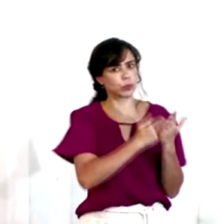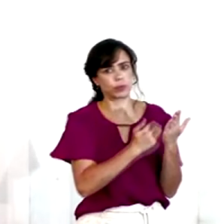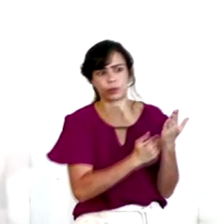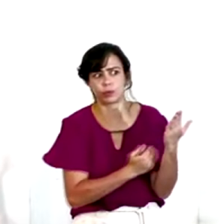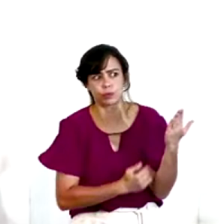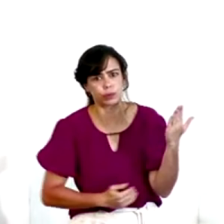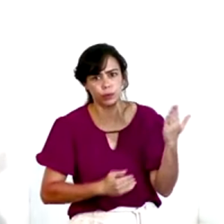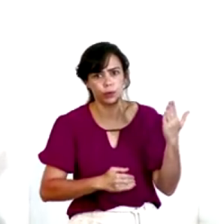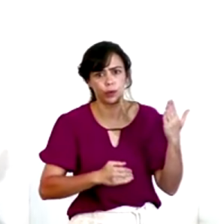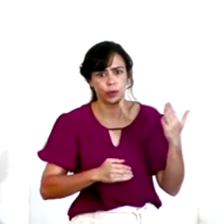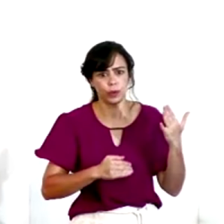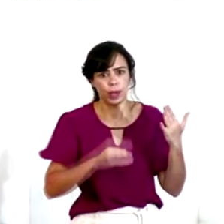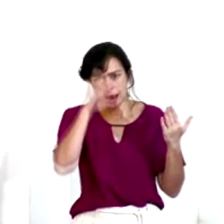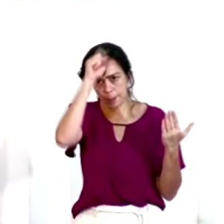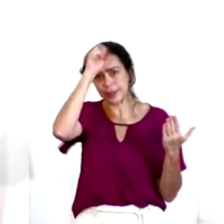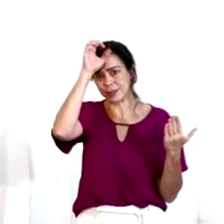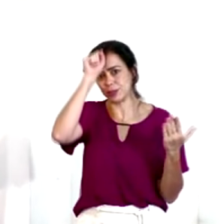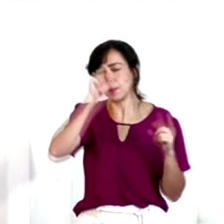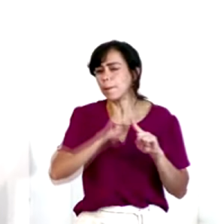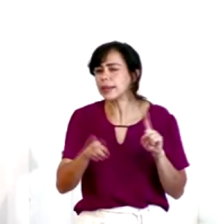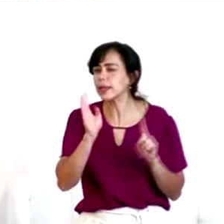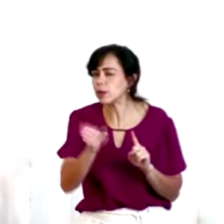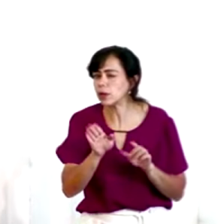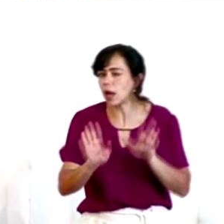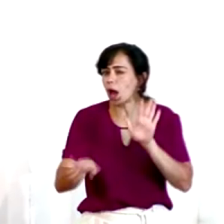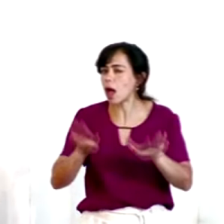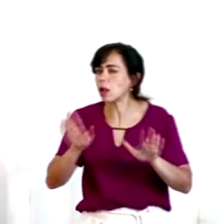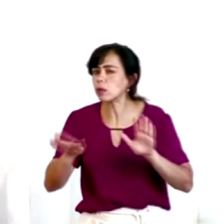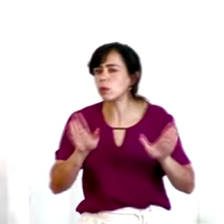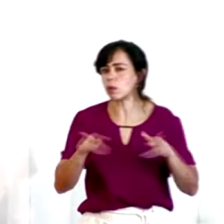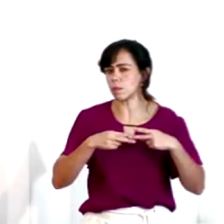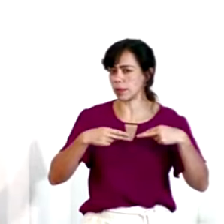somente algumas lições. Algumas lições.